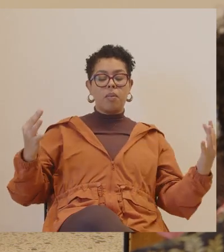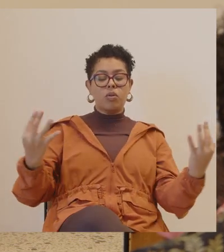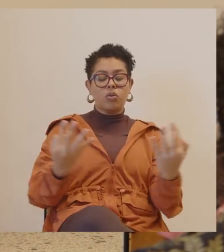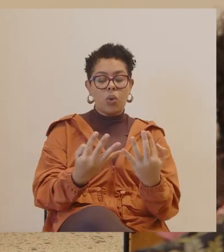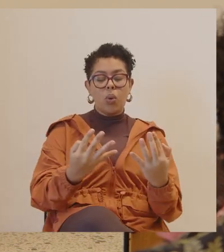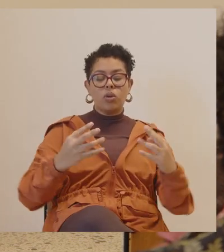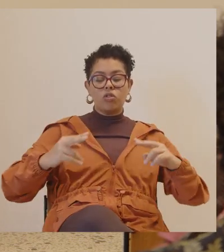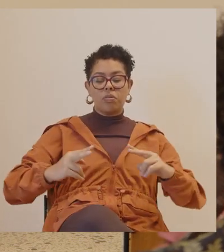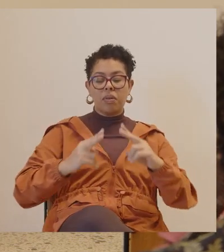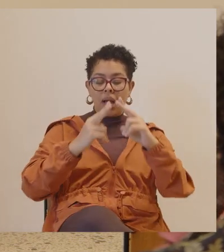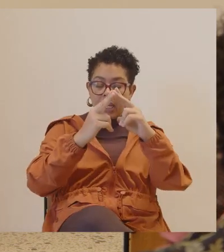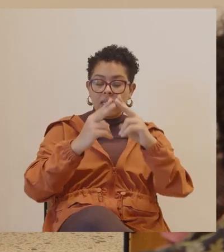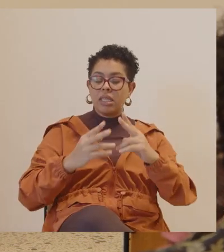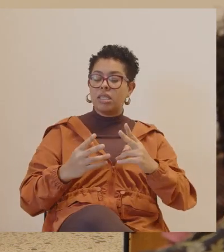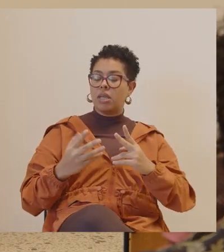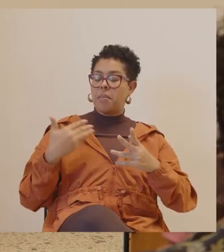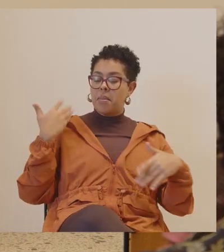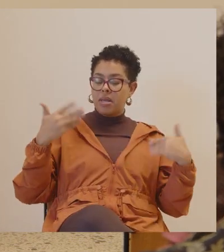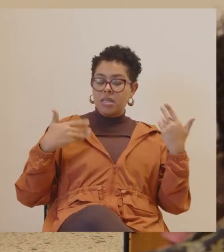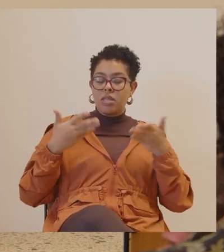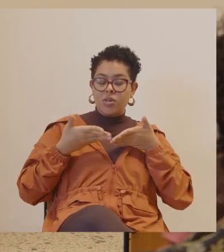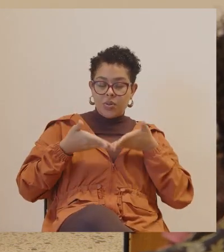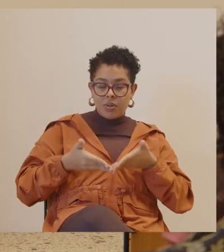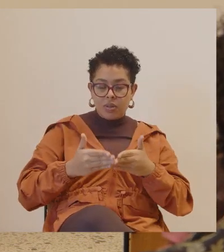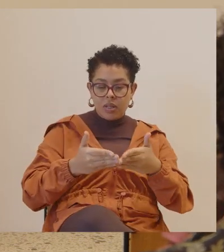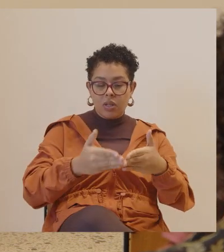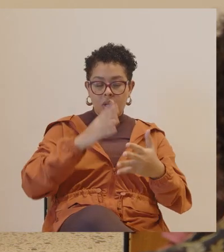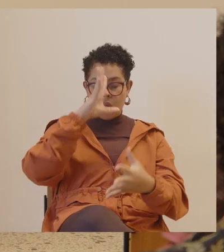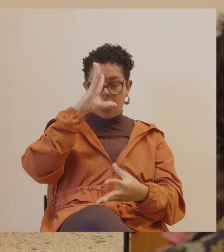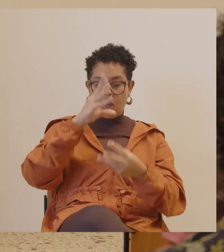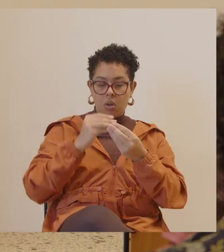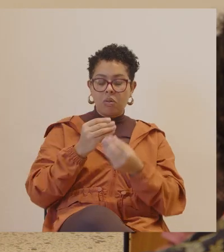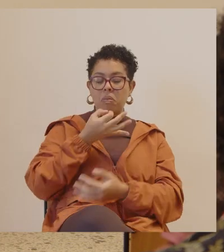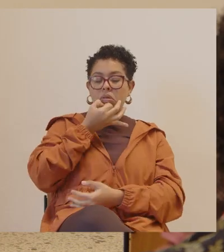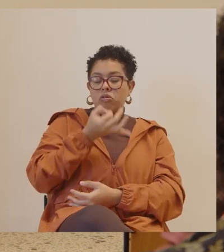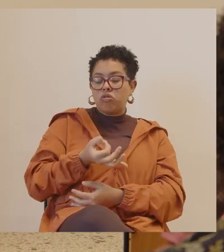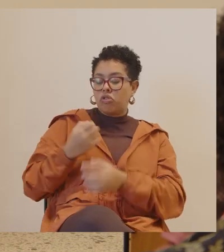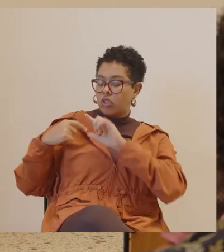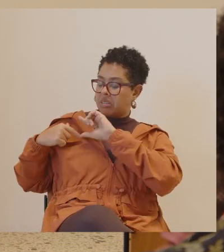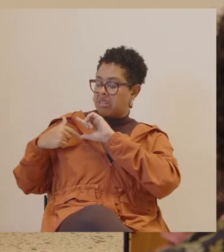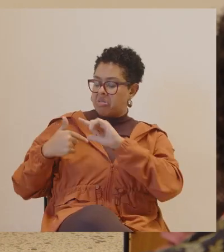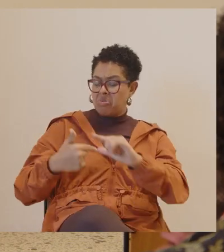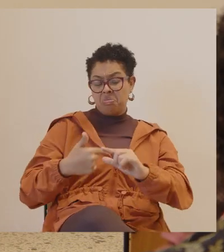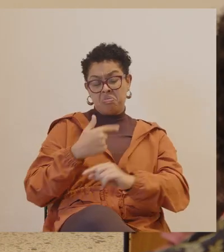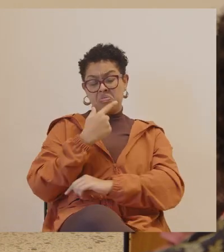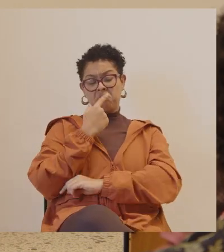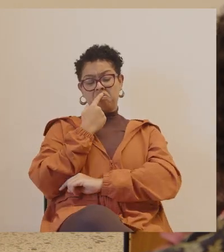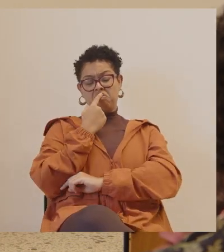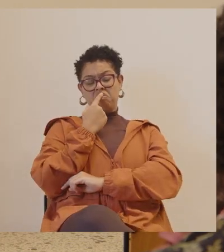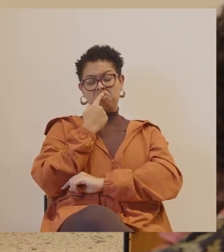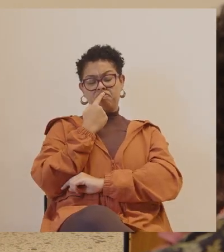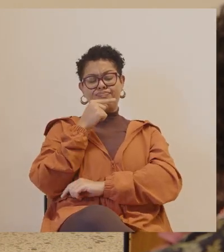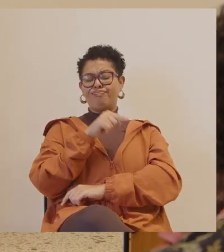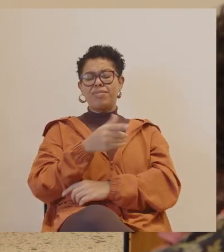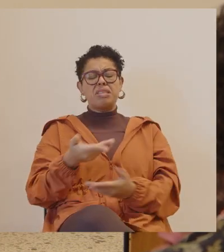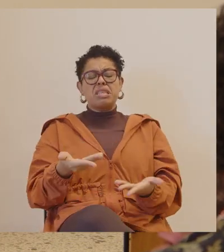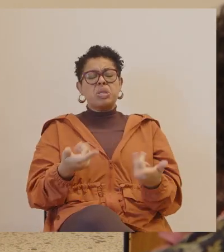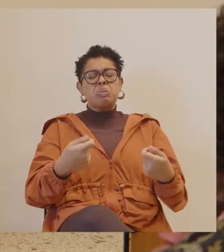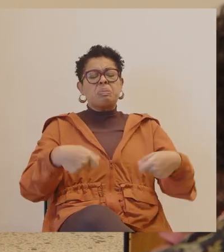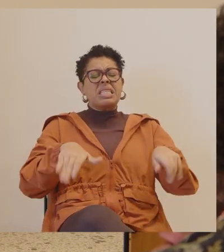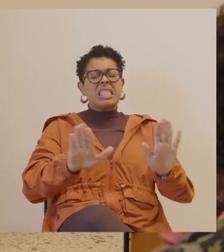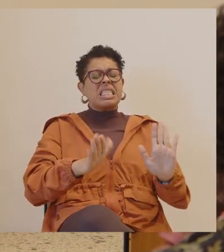barco, etc., são coisas que são entendidas por uma crítica mais conservadora como assim, não digno da